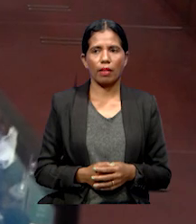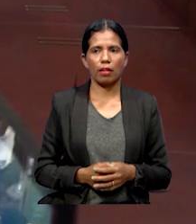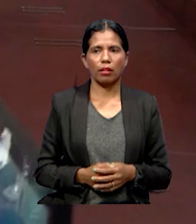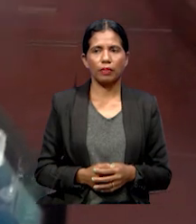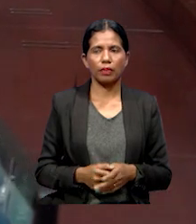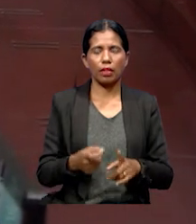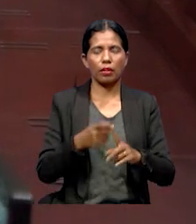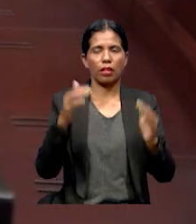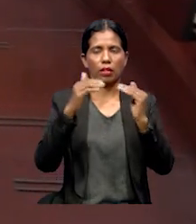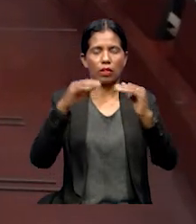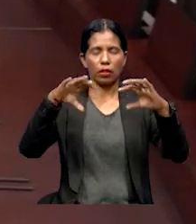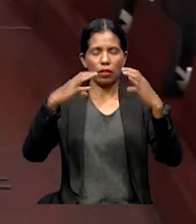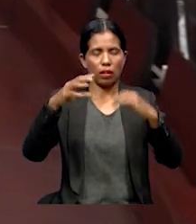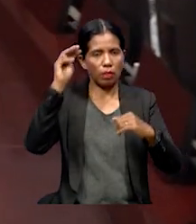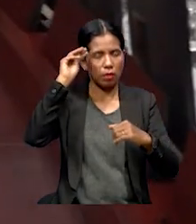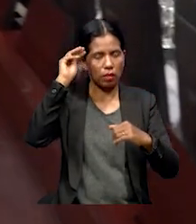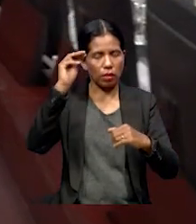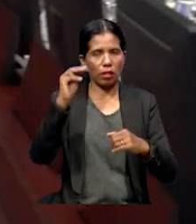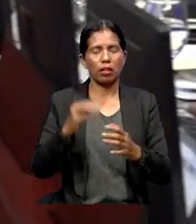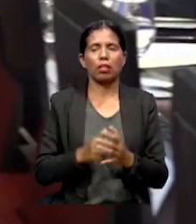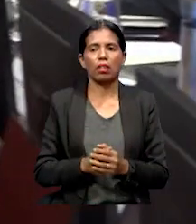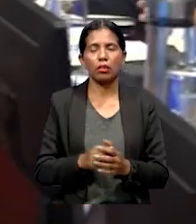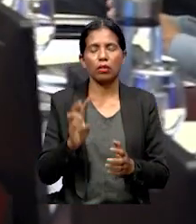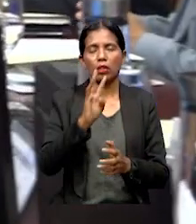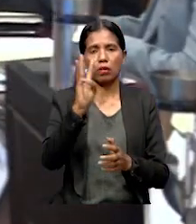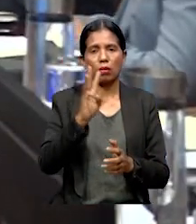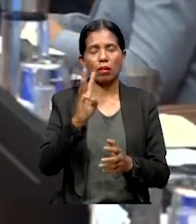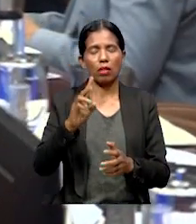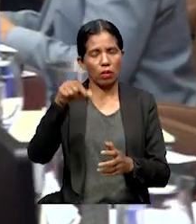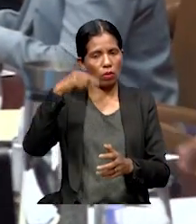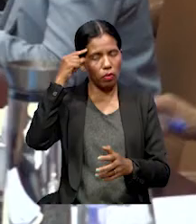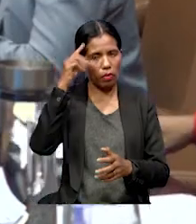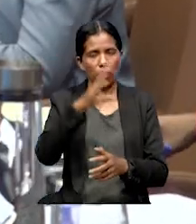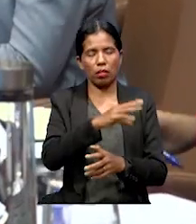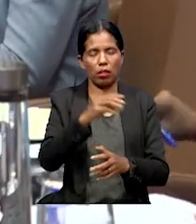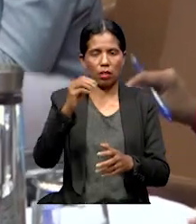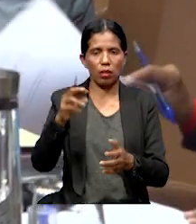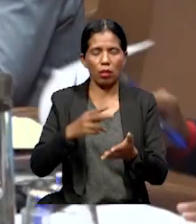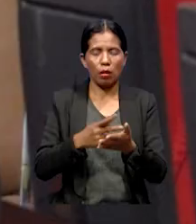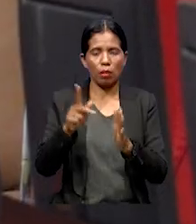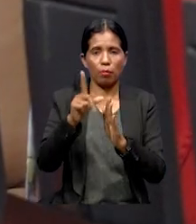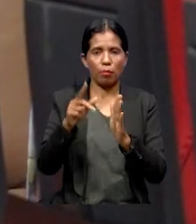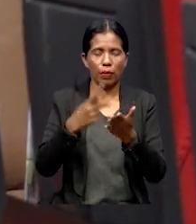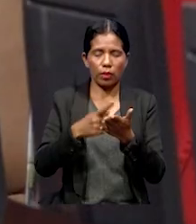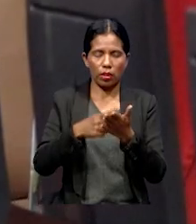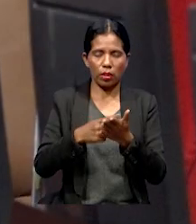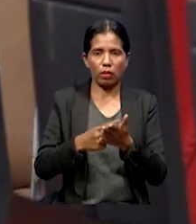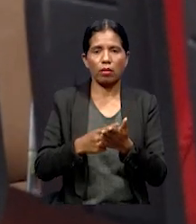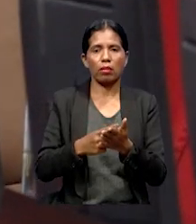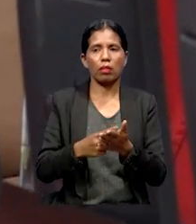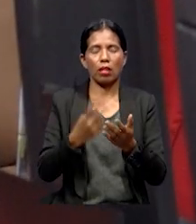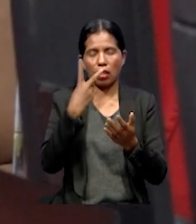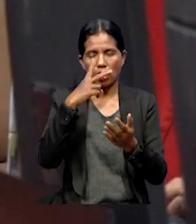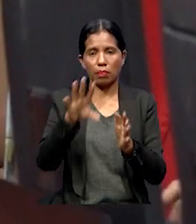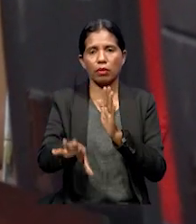Li husi reunião Conselho Ministro e a Palácio Governo dele, quartané, Governo aprova projeto resolução Governo Nian, rodia nomeia